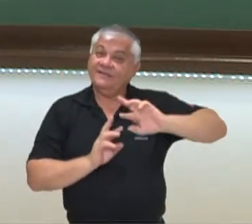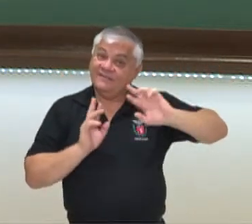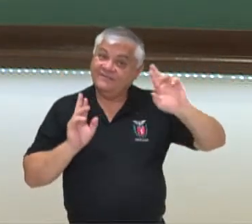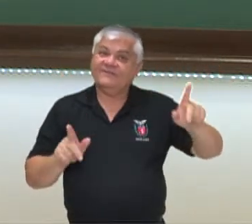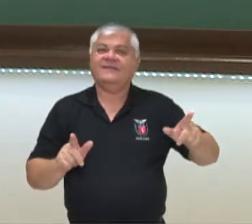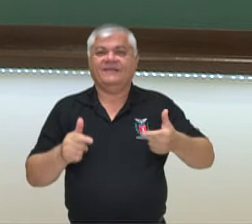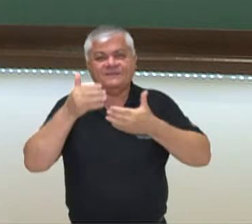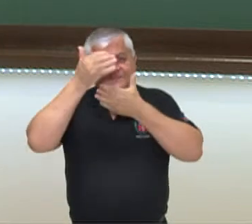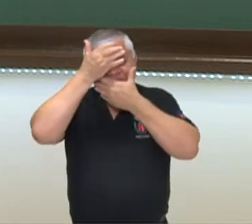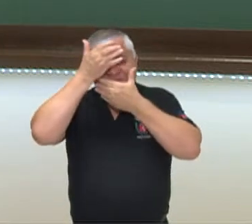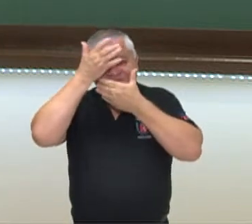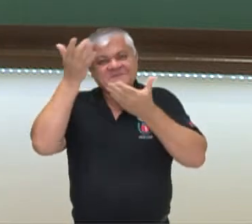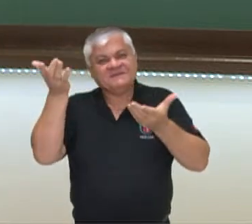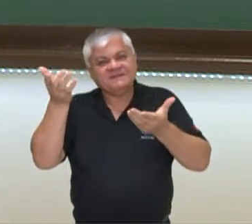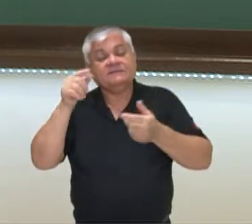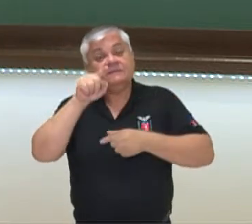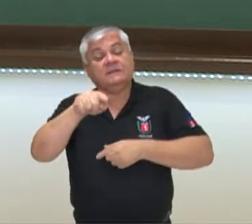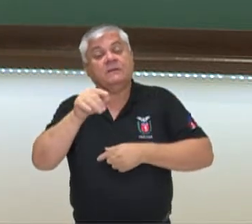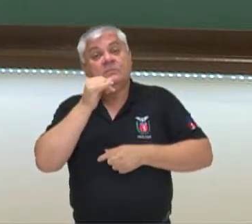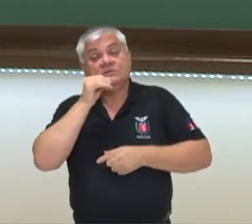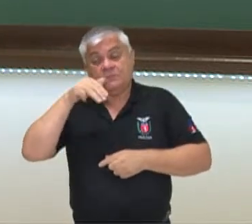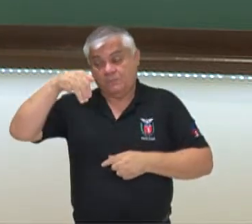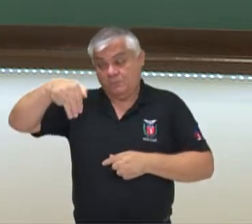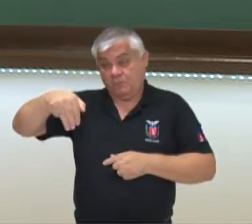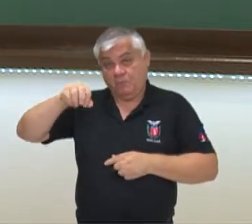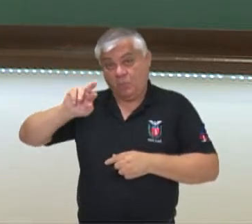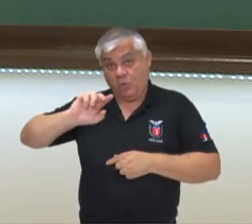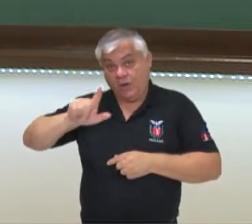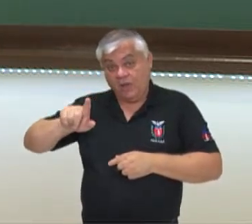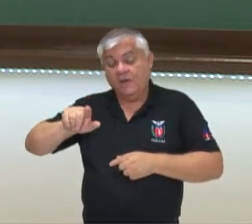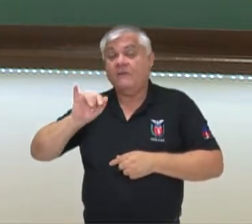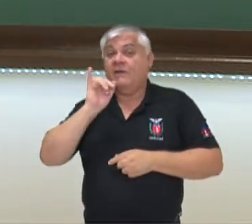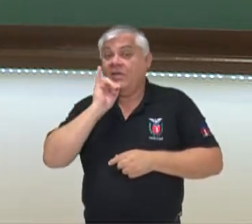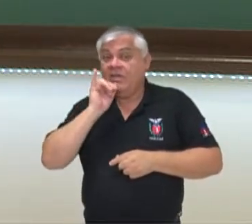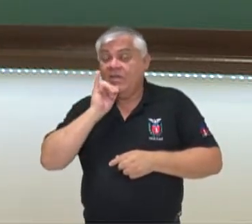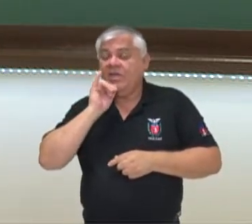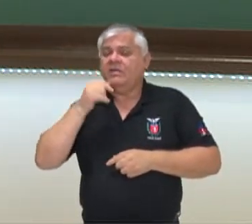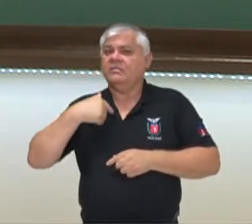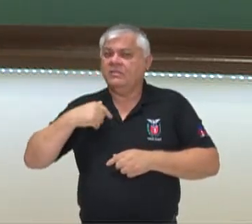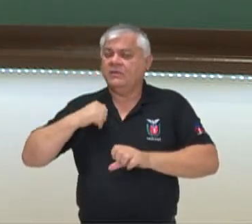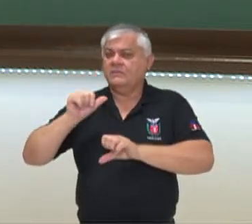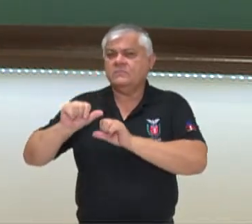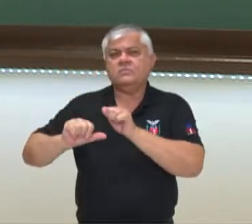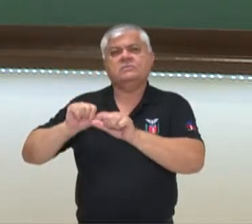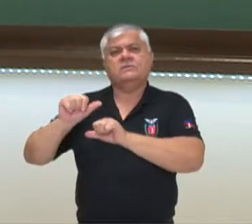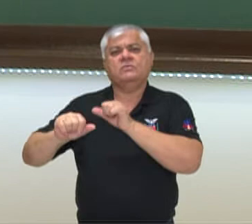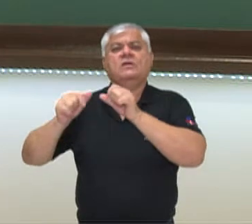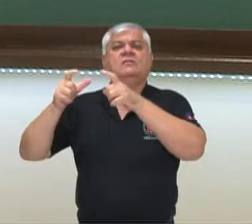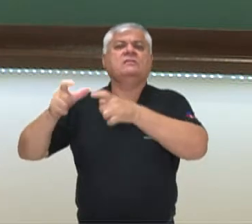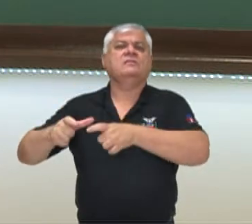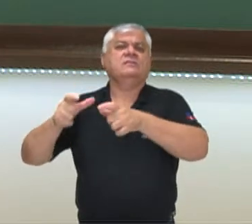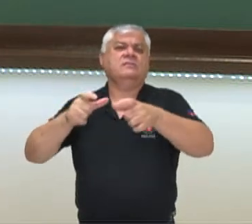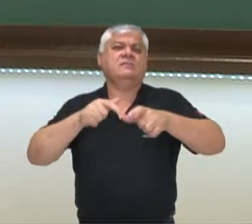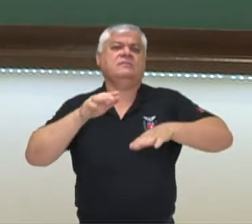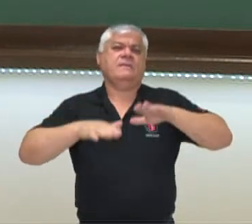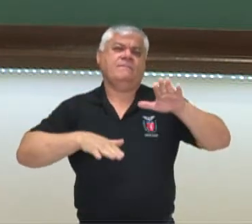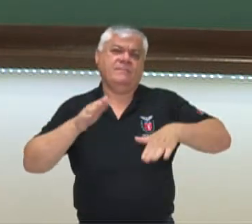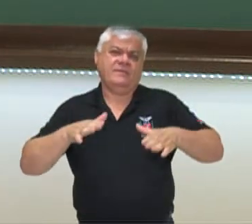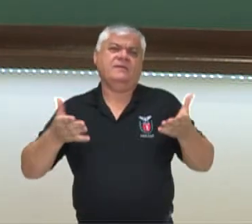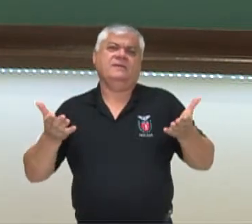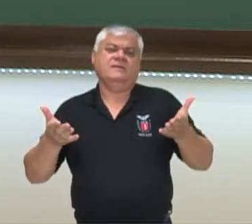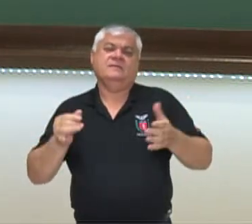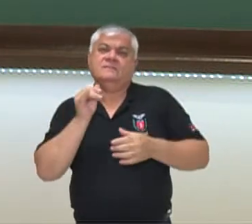maioria muçulmana é outra. Então vejam que a moral ela vai, né, ter as suas mudanças em relação ao tempo. Vamos pensar,